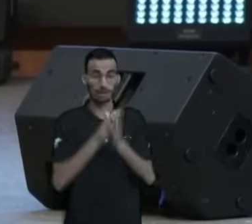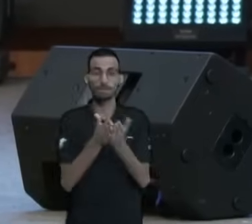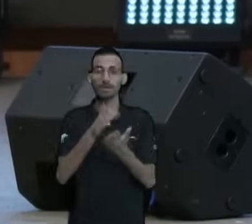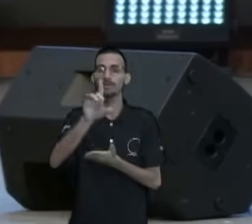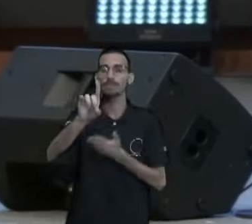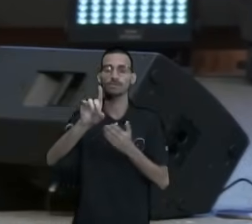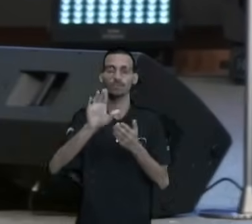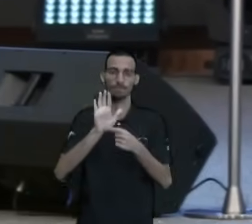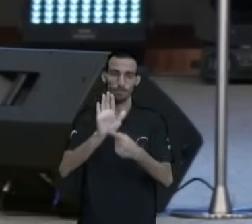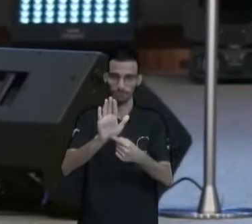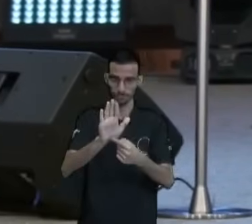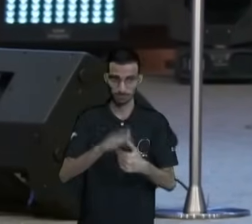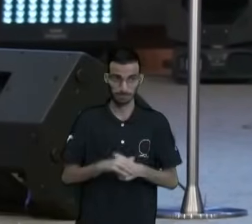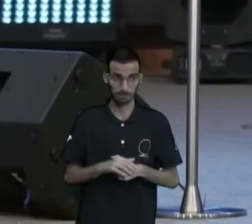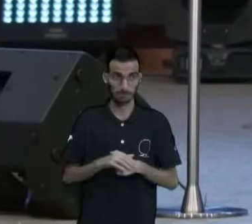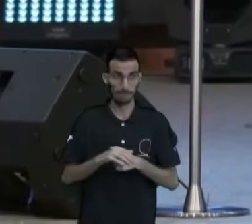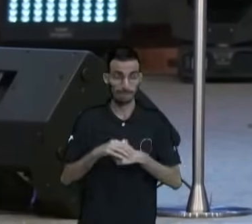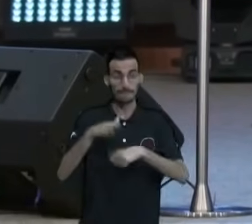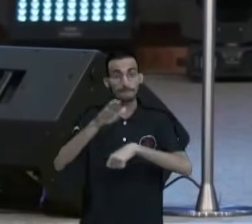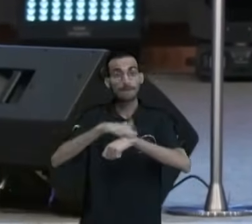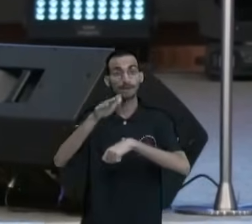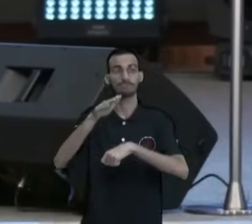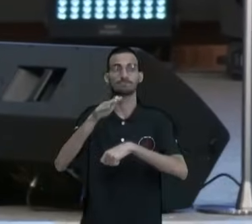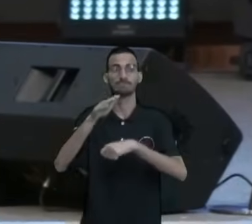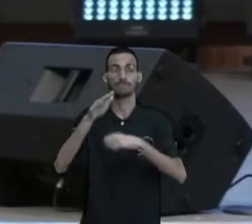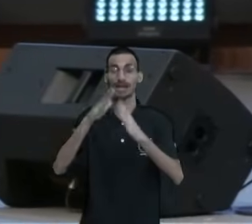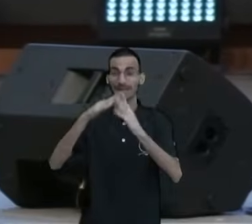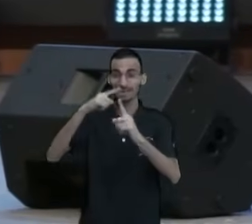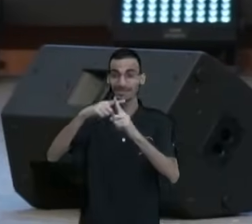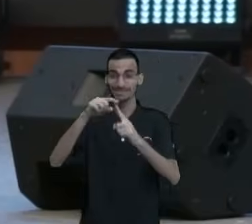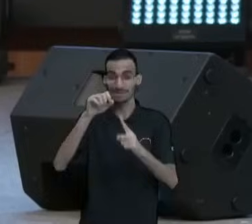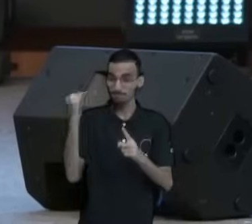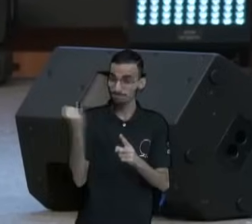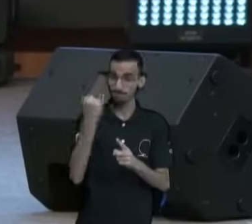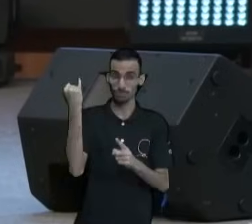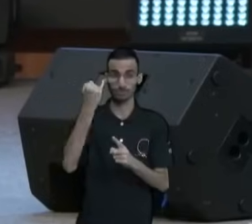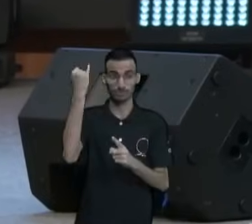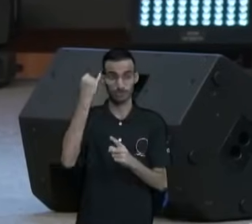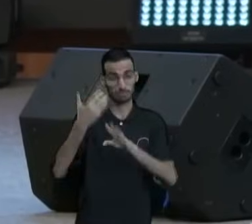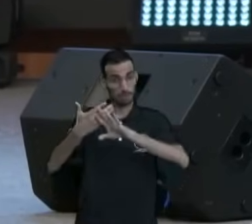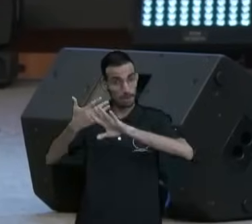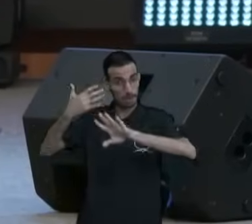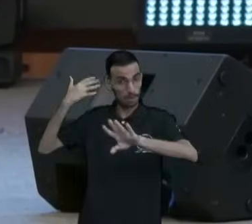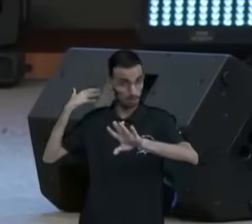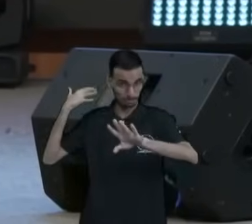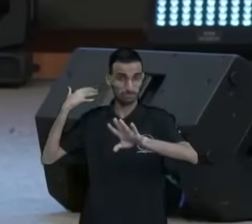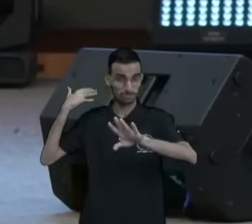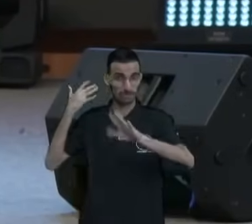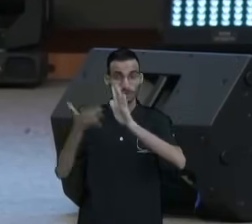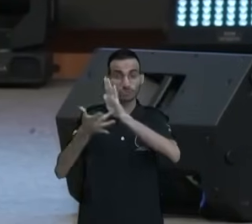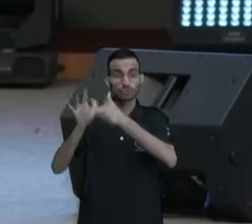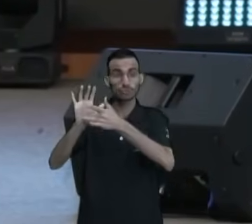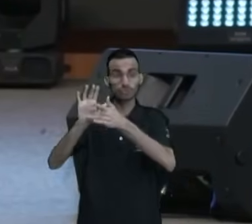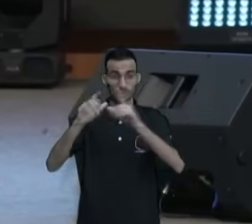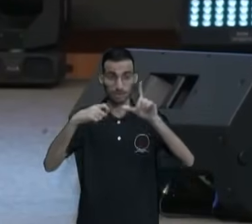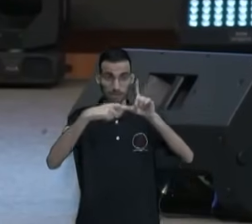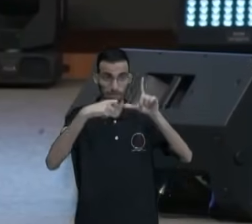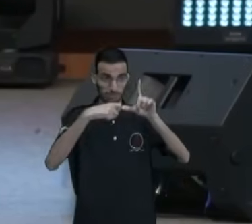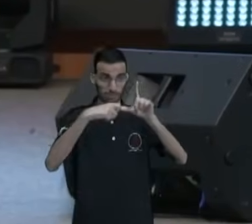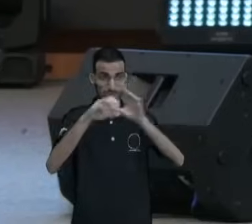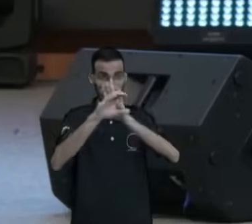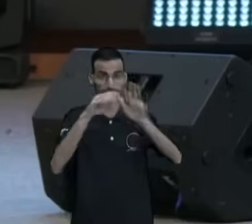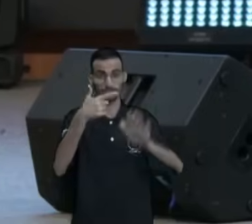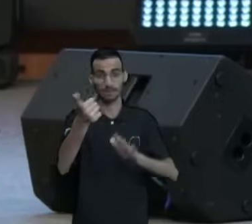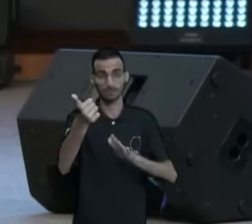o templo não tinha importância na época de Jesus Como diz Lucas 21:37 João 1820